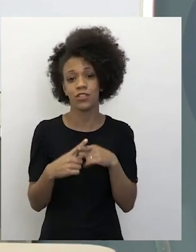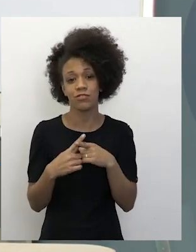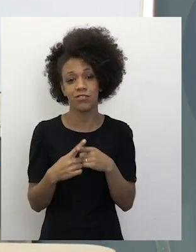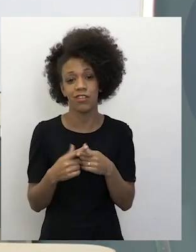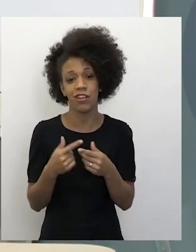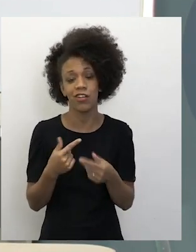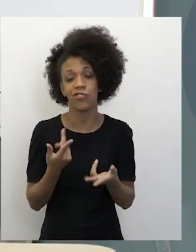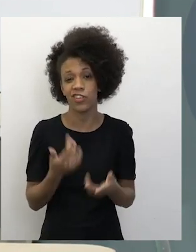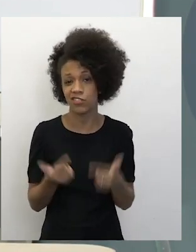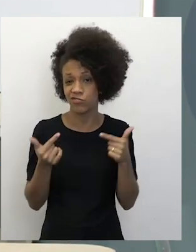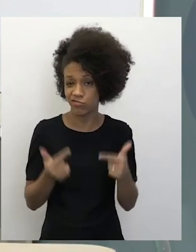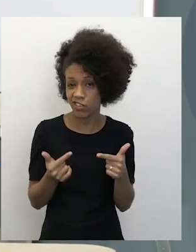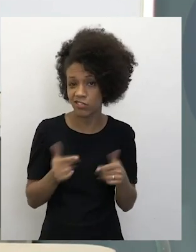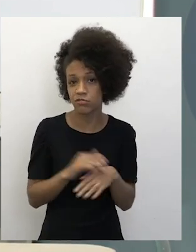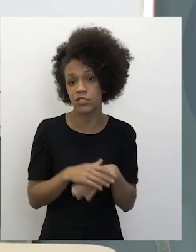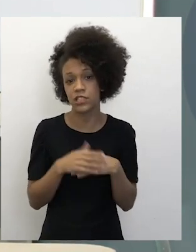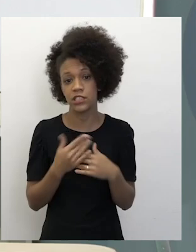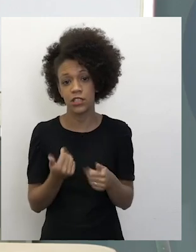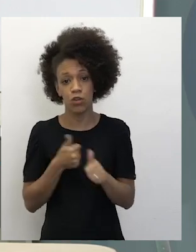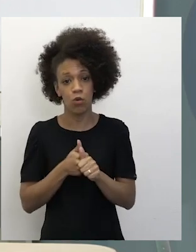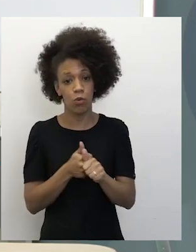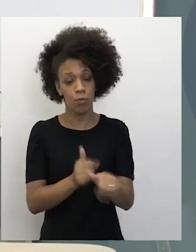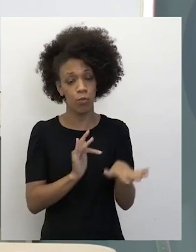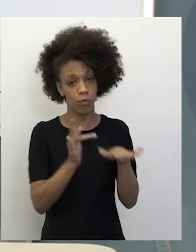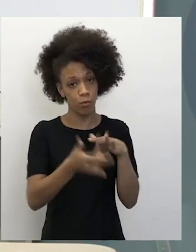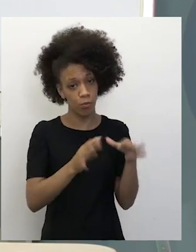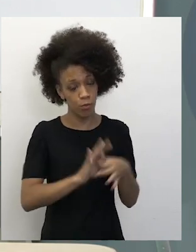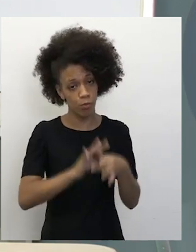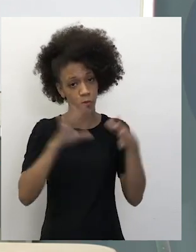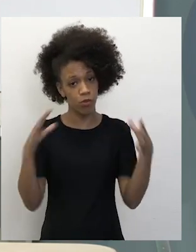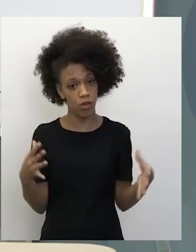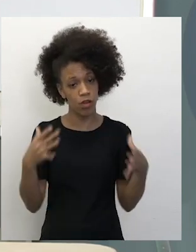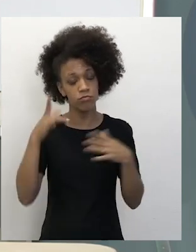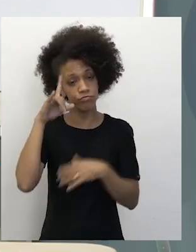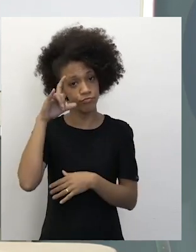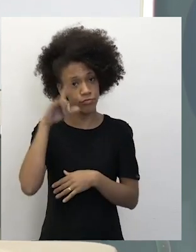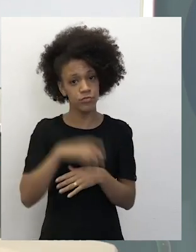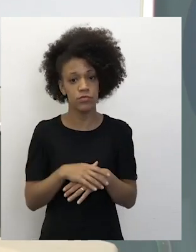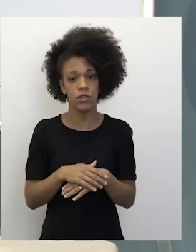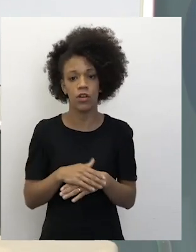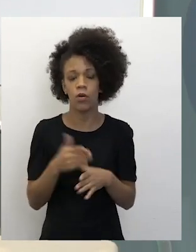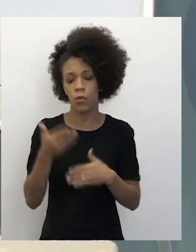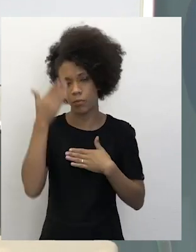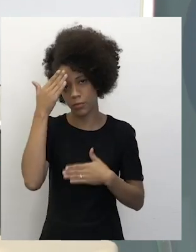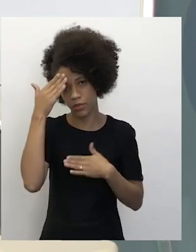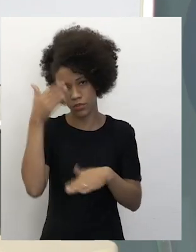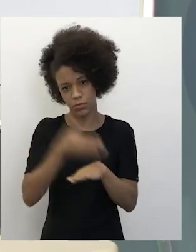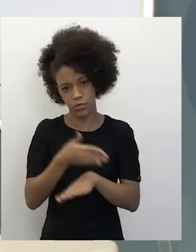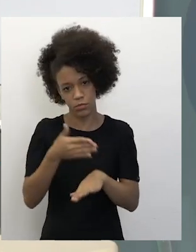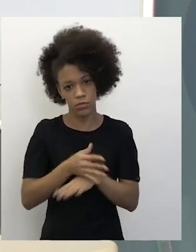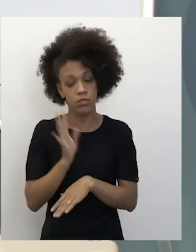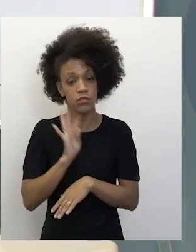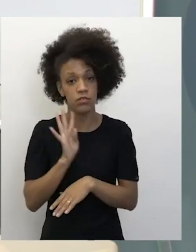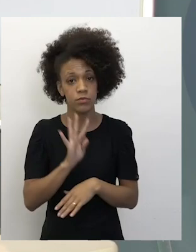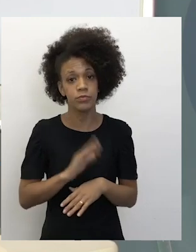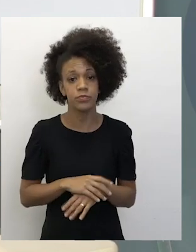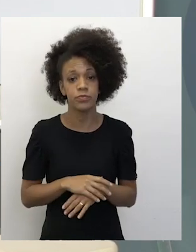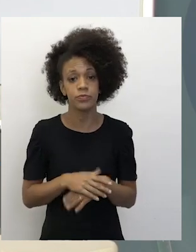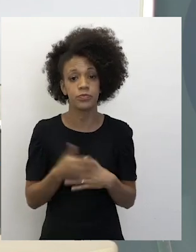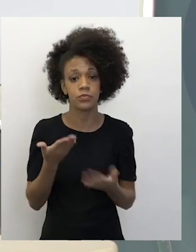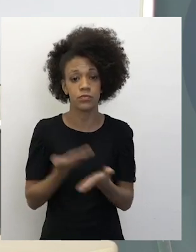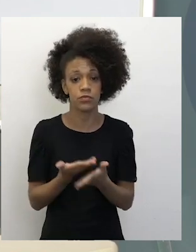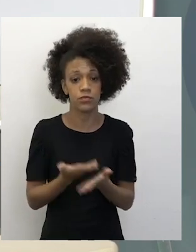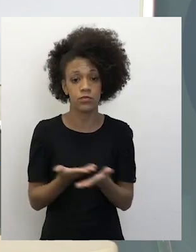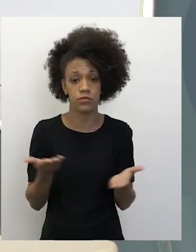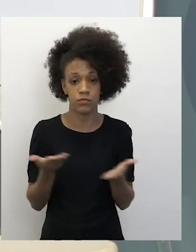acompanhando a gente no Instagram colocar um monte vamos abrir o de alguma forma para colocar a todos uma vez só muito obrigado pela participação tá muito legal a